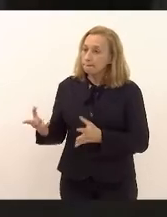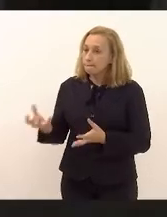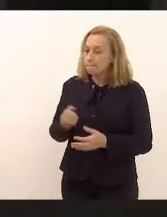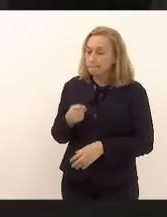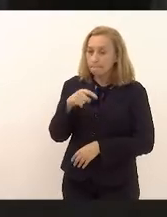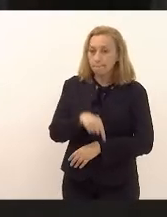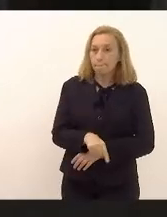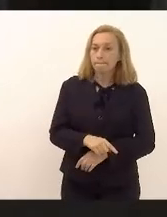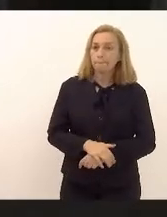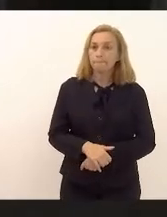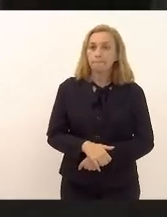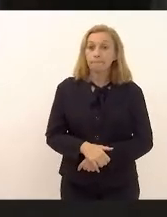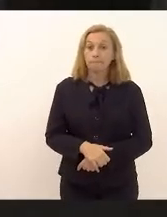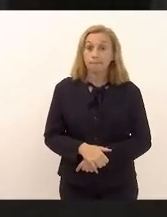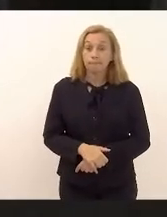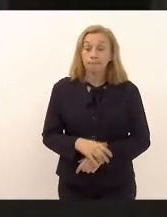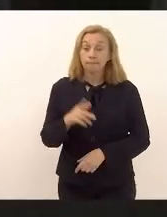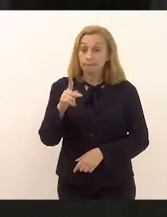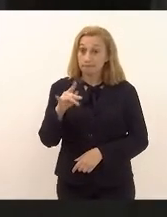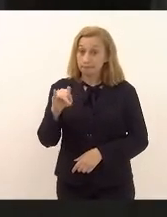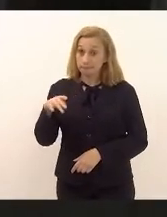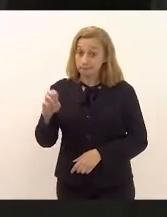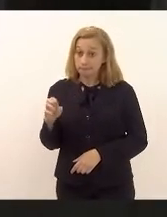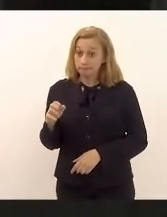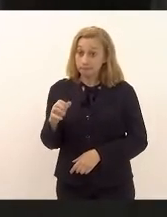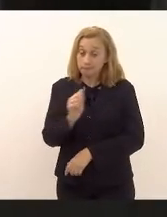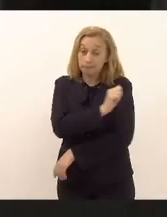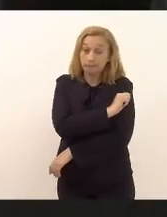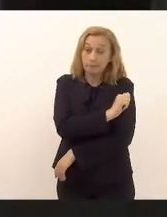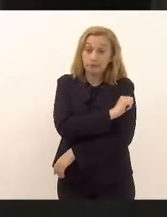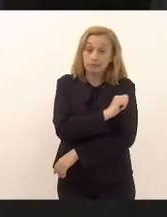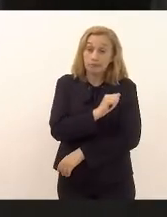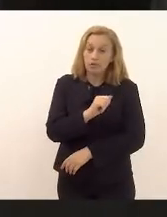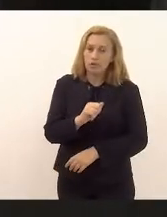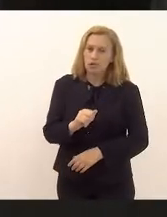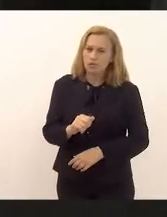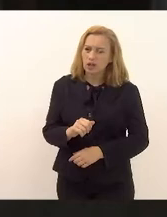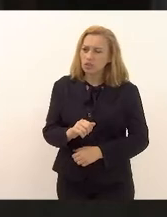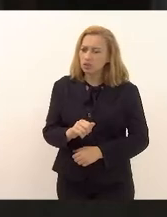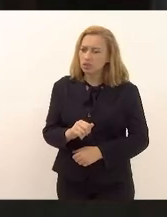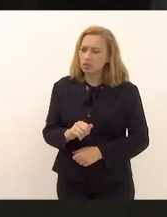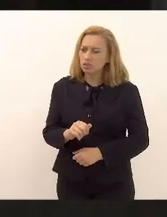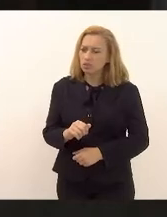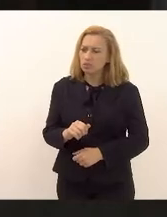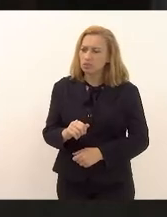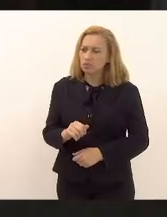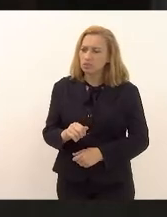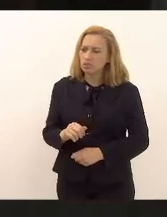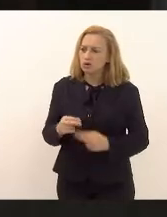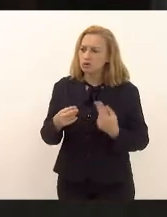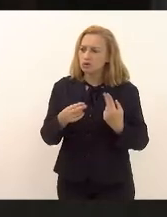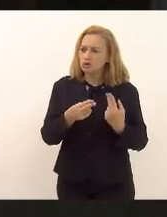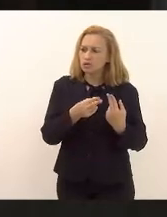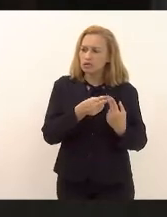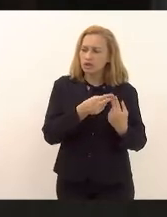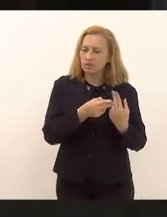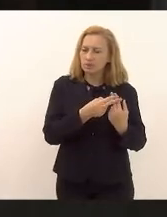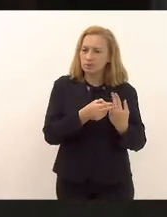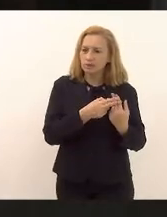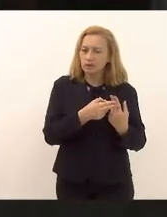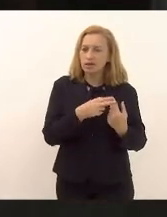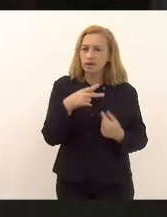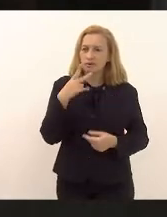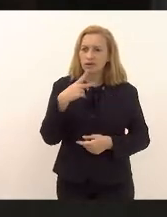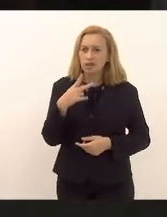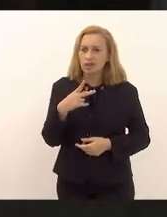aqui pais de alunos do ISERJ, e eles falavam exatamente que